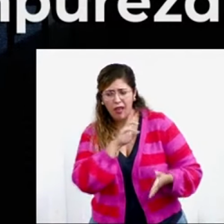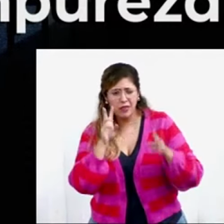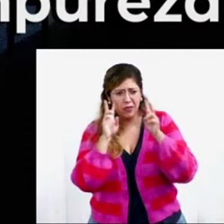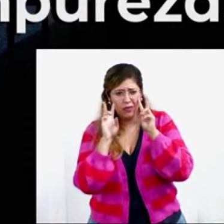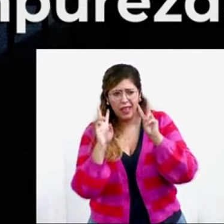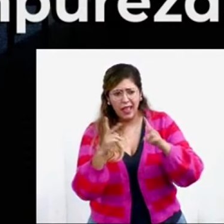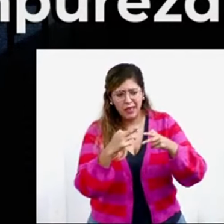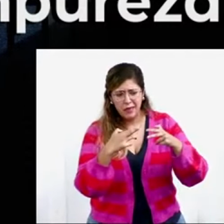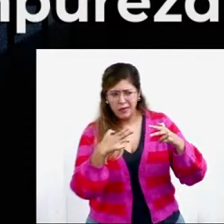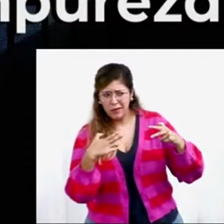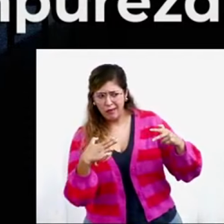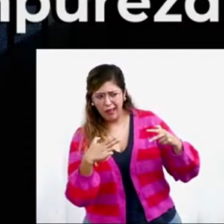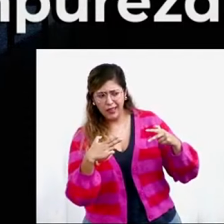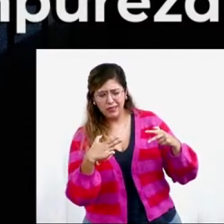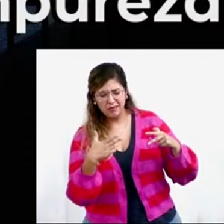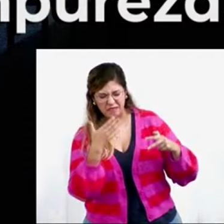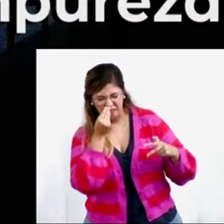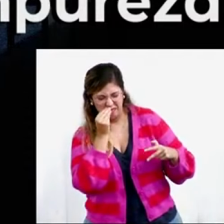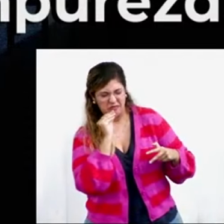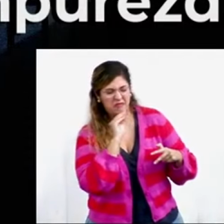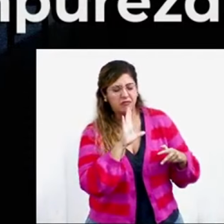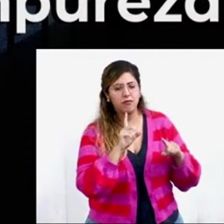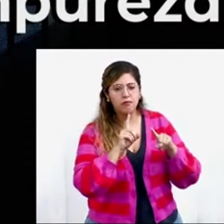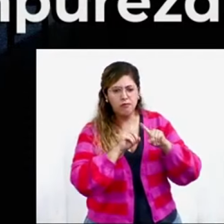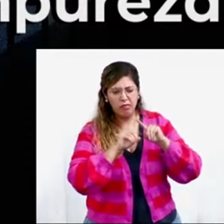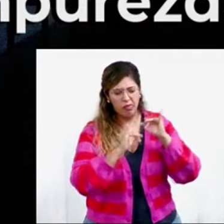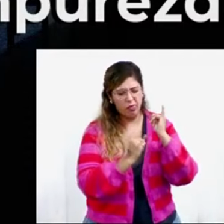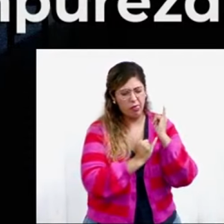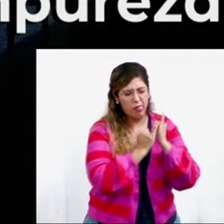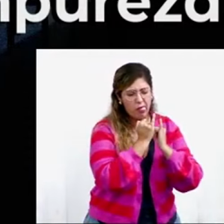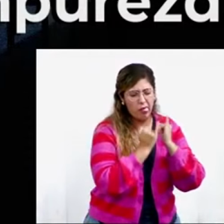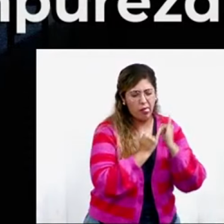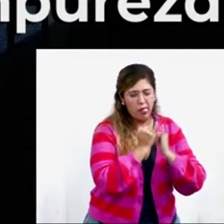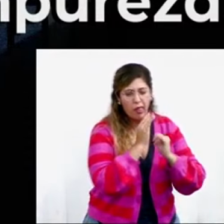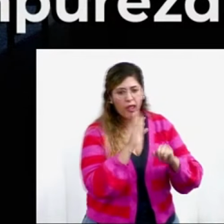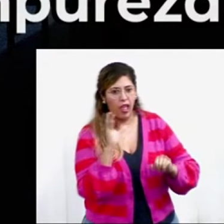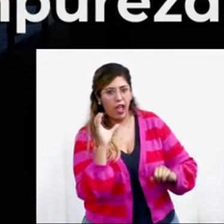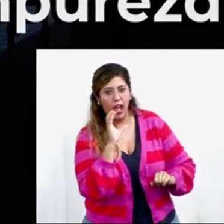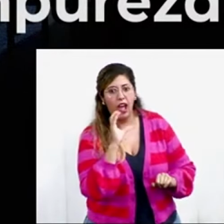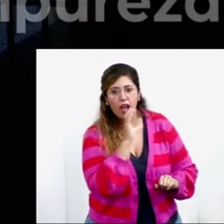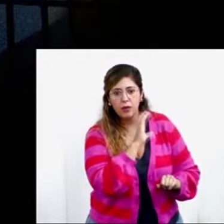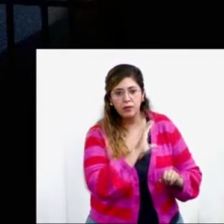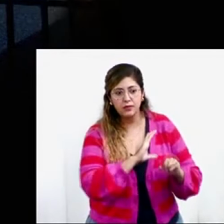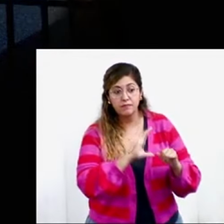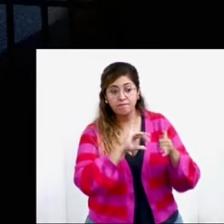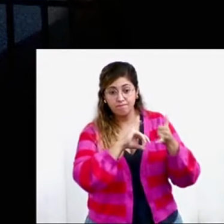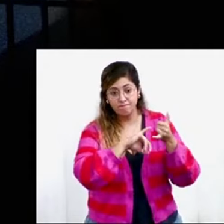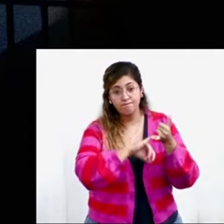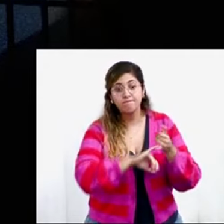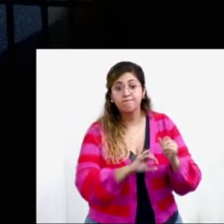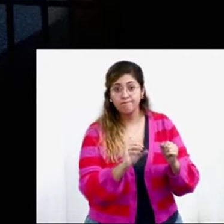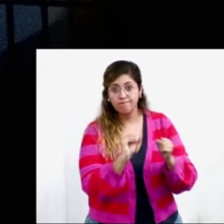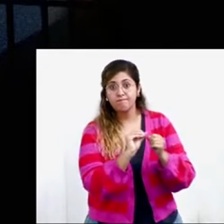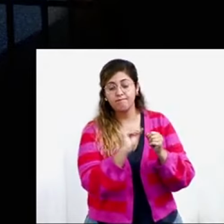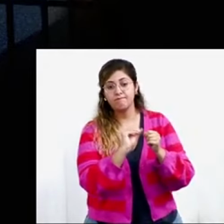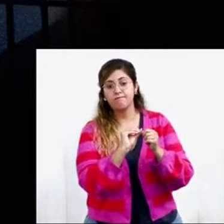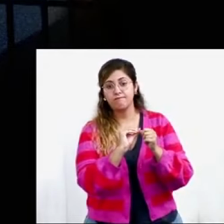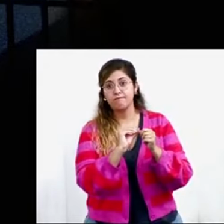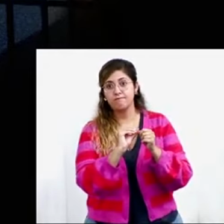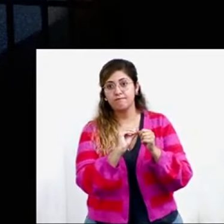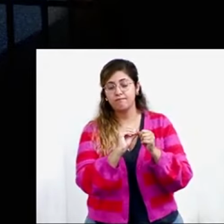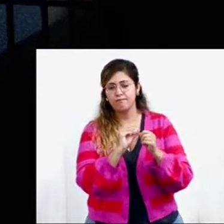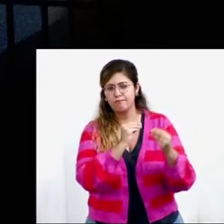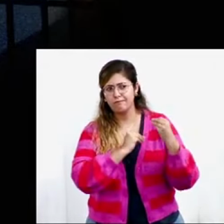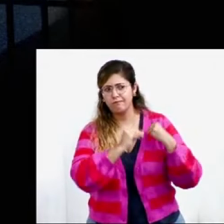se entregaram à dissolução para com avidez cometerem toda a sorte de impureza. Mas não foi assim que aprendestes